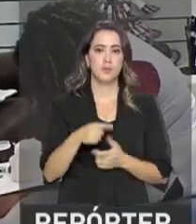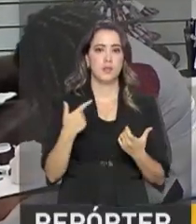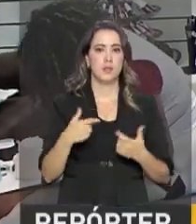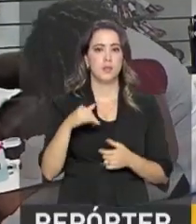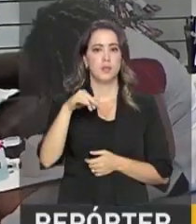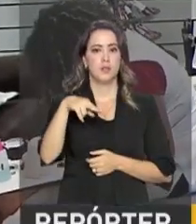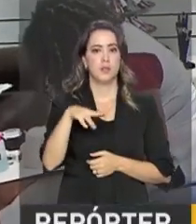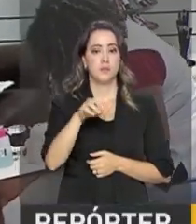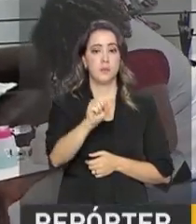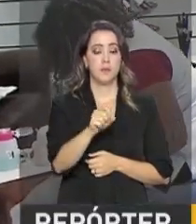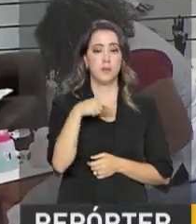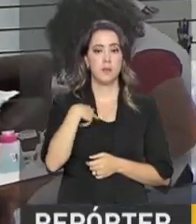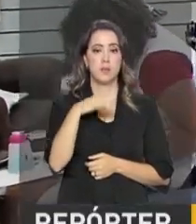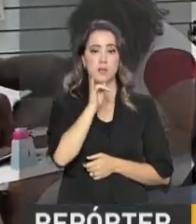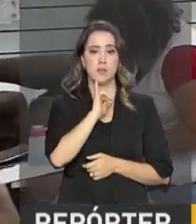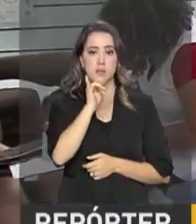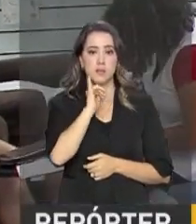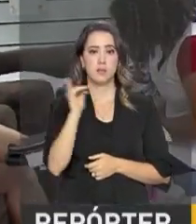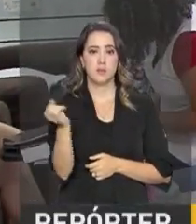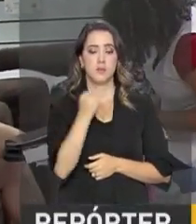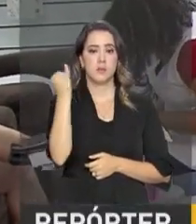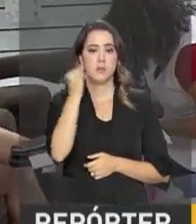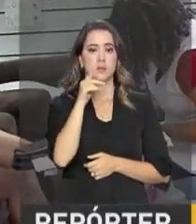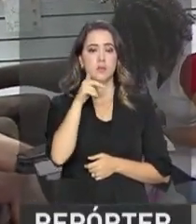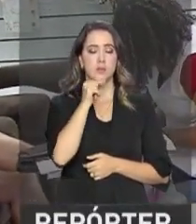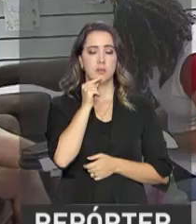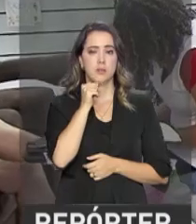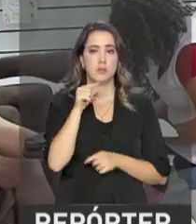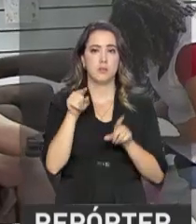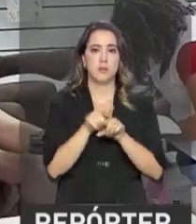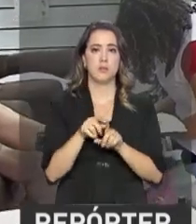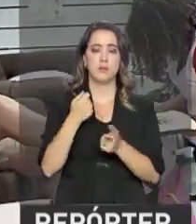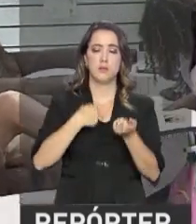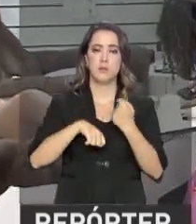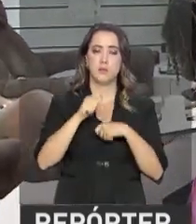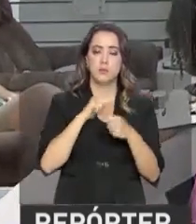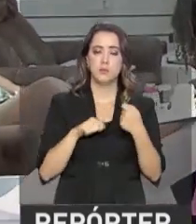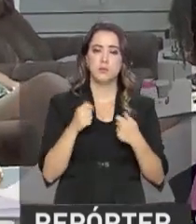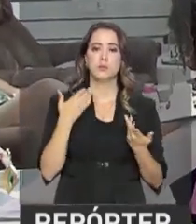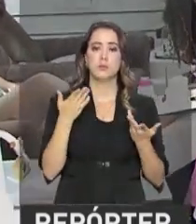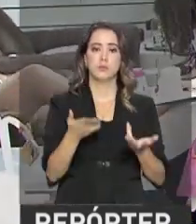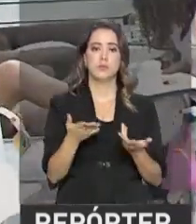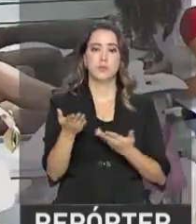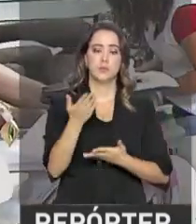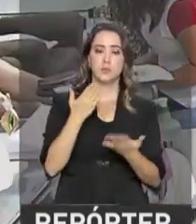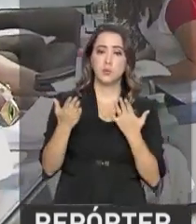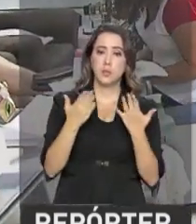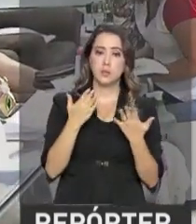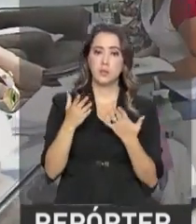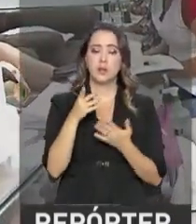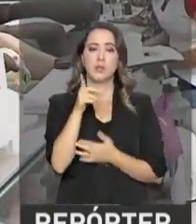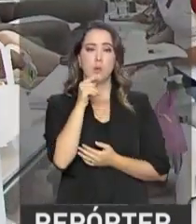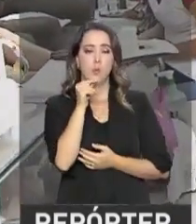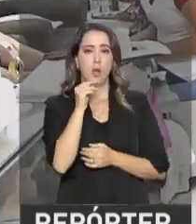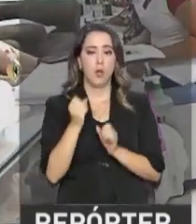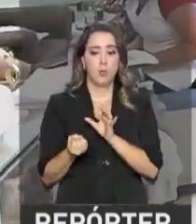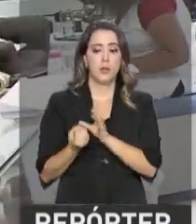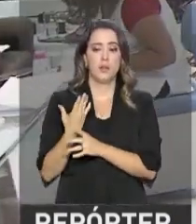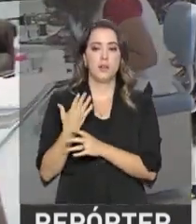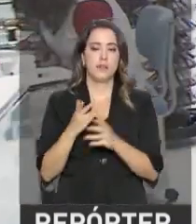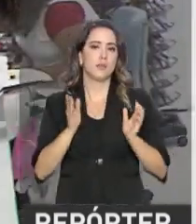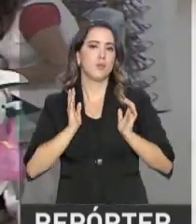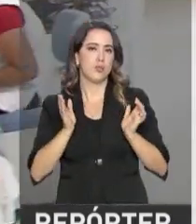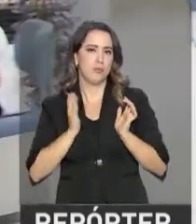necessitem um pequeno exemplo da importância da água para a economia e esta relação recurso hídrico produção de